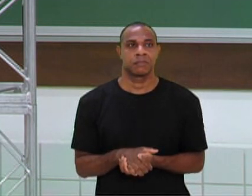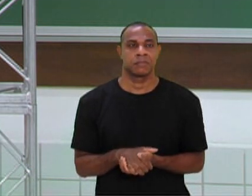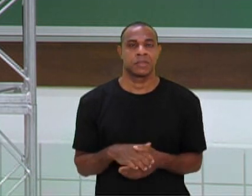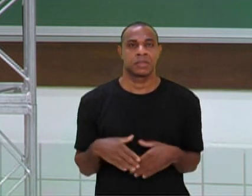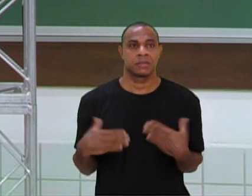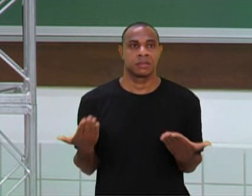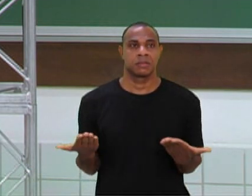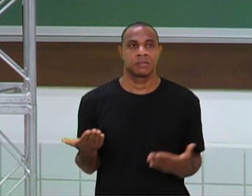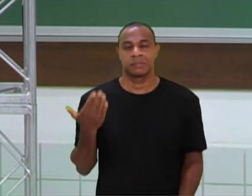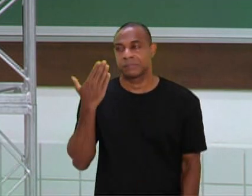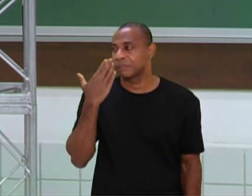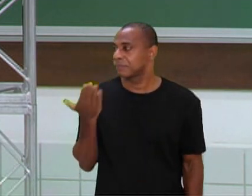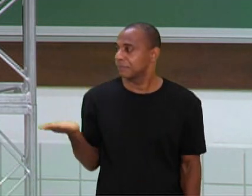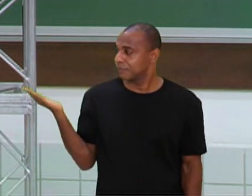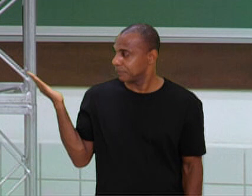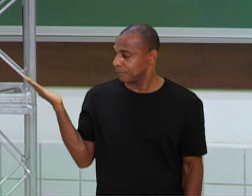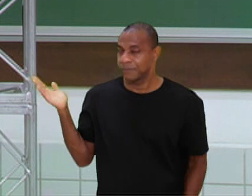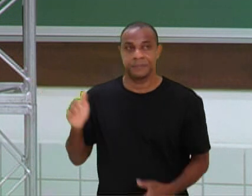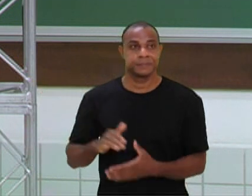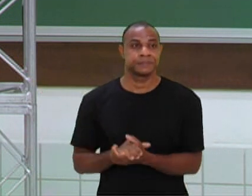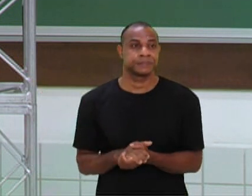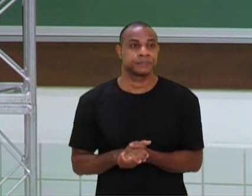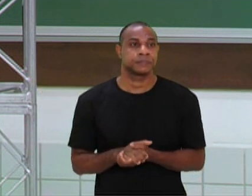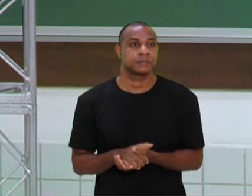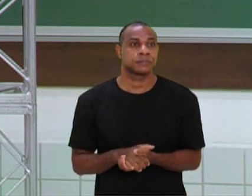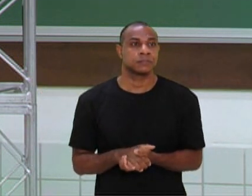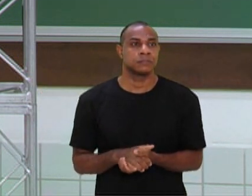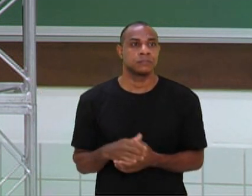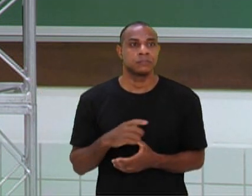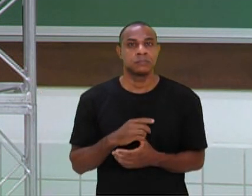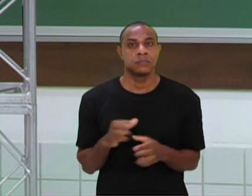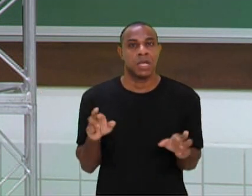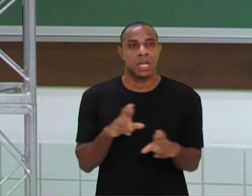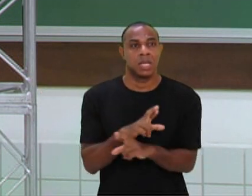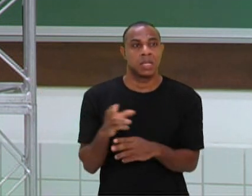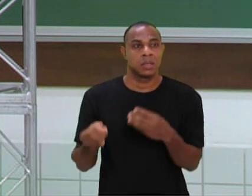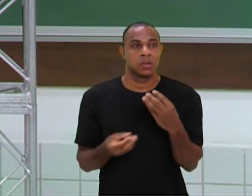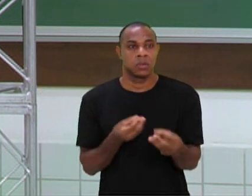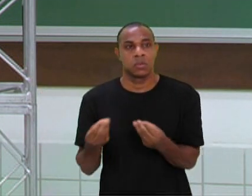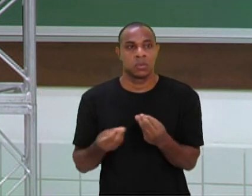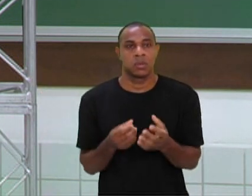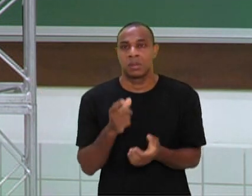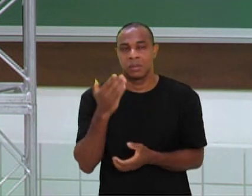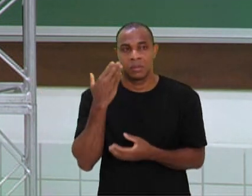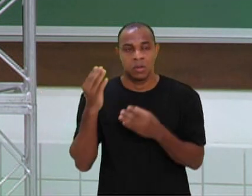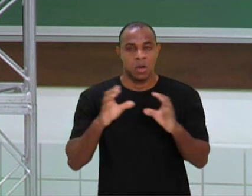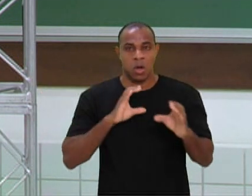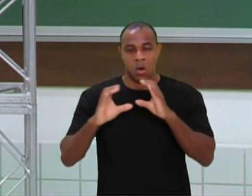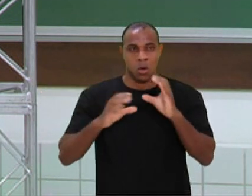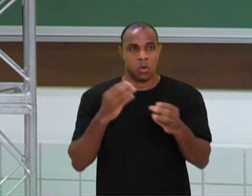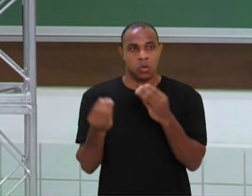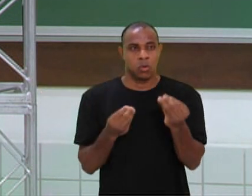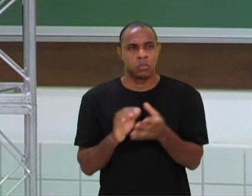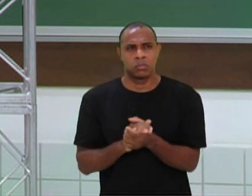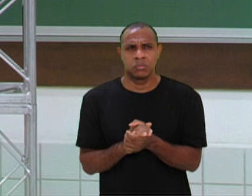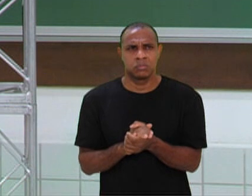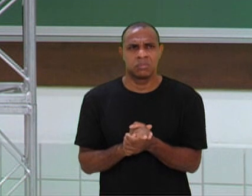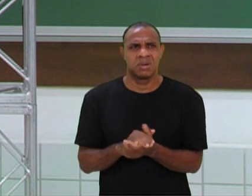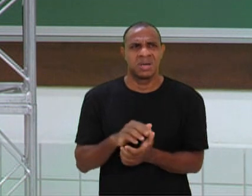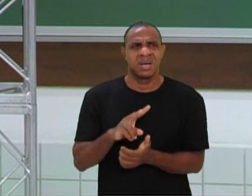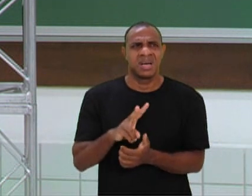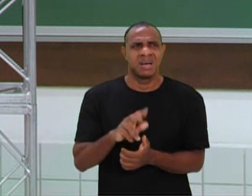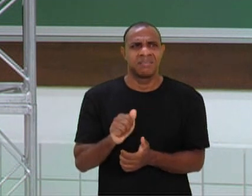Meus queridos, o que a gente tem? Bem, com relação à parte de vasos comunicantes, o que seria isso, né,